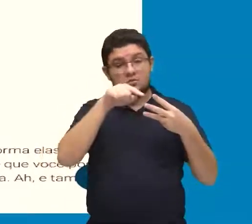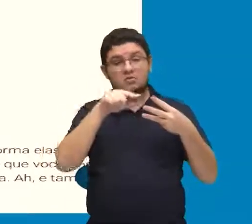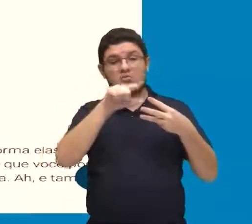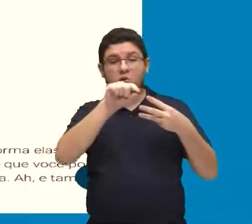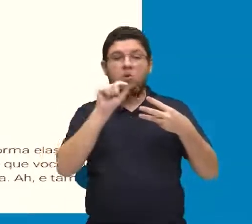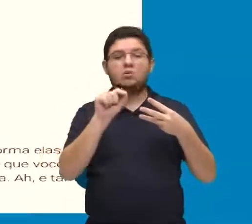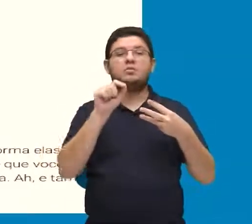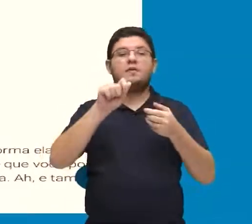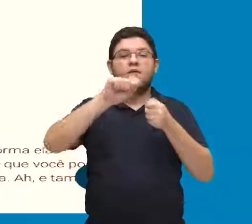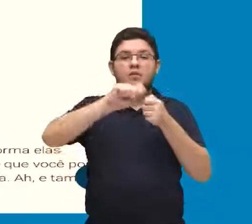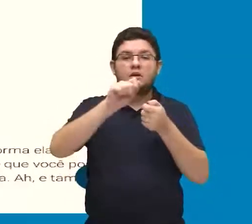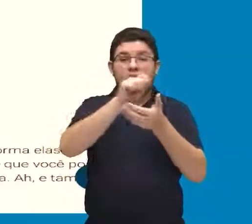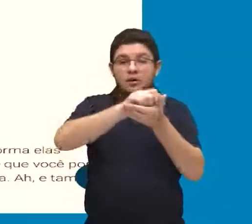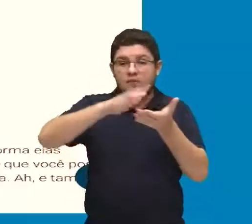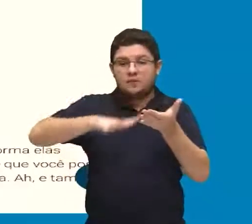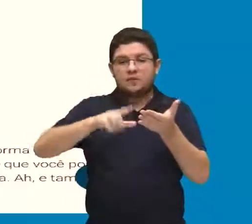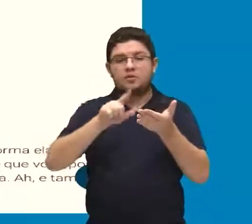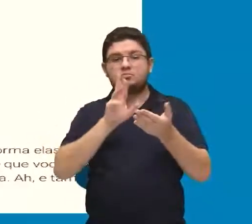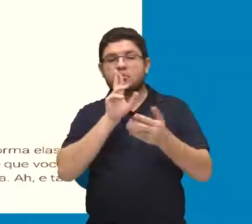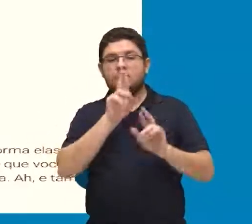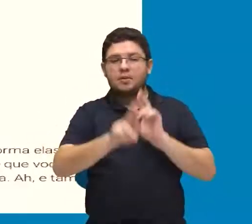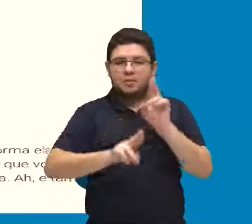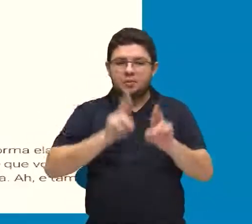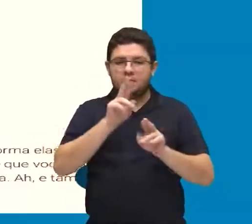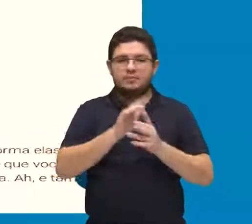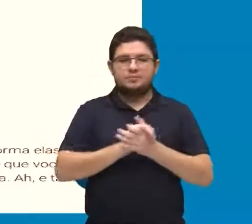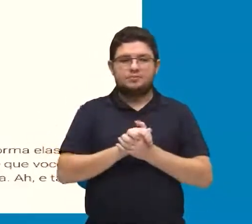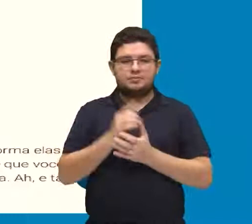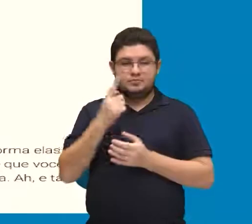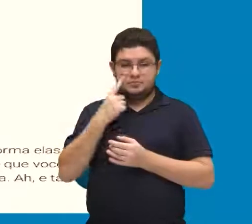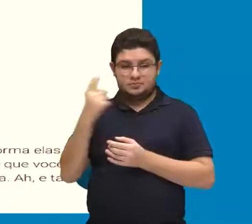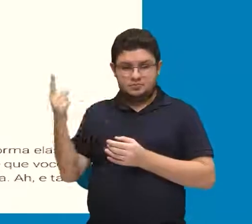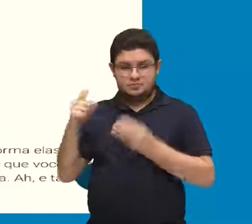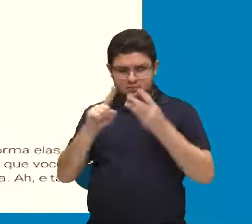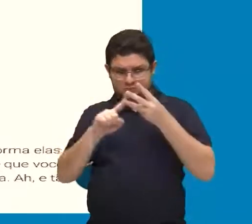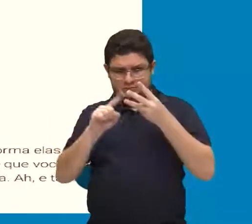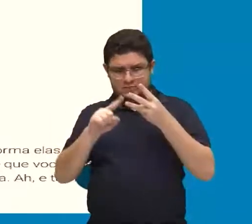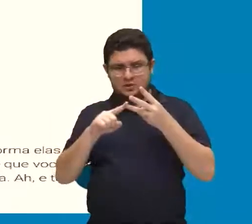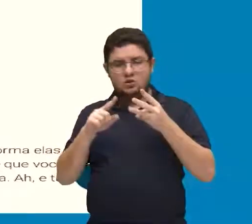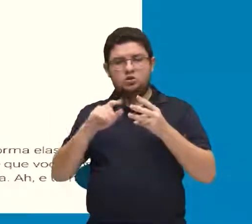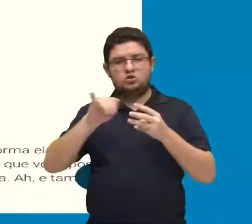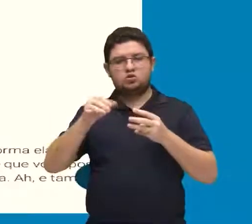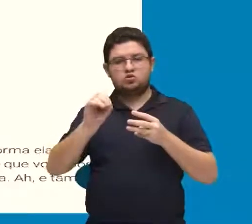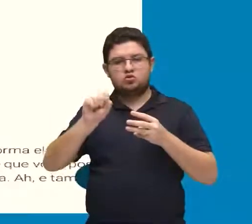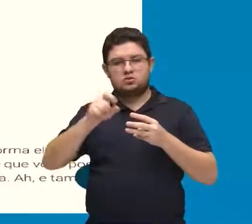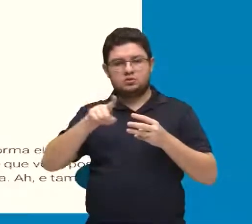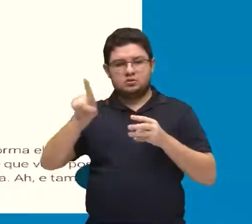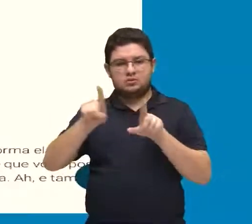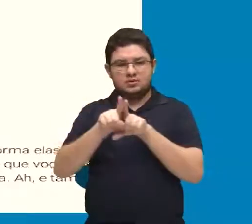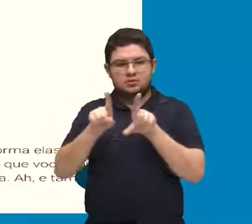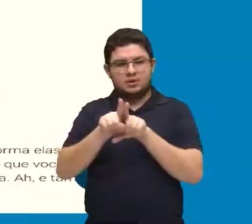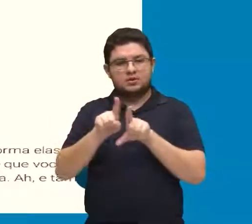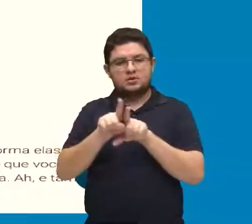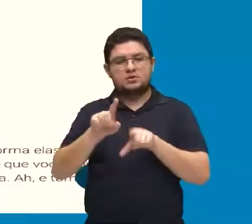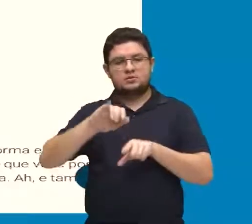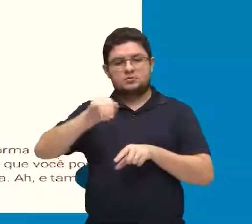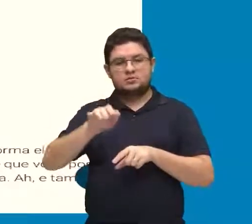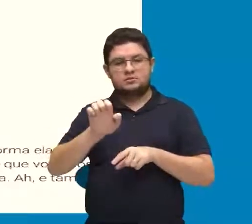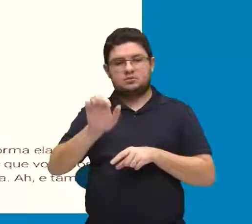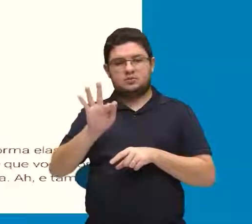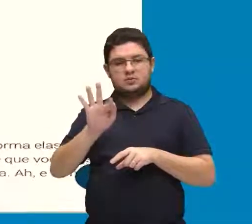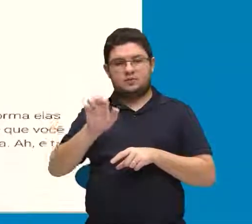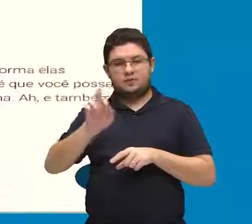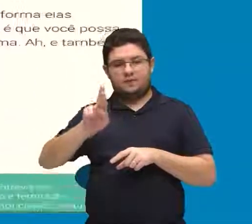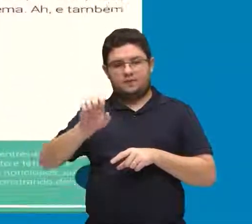esse roteiro sendo publicado por José Cícero e também foi com participação aqui, né, do professor Jefferson Lima